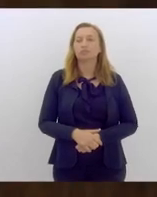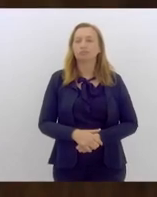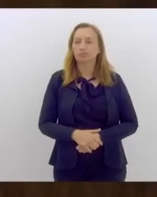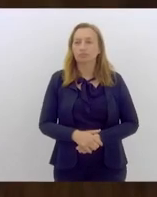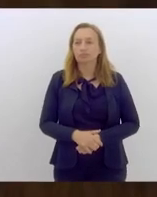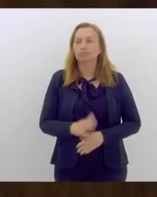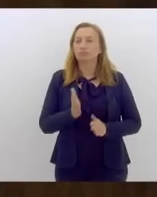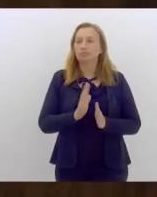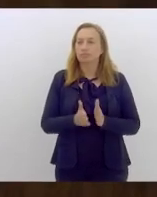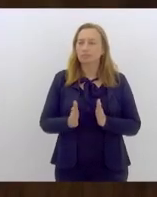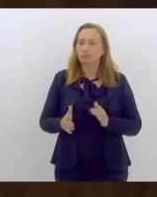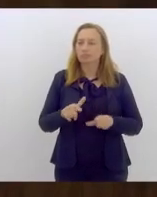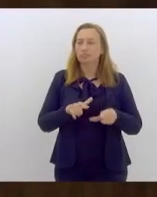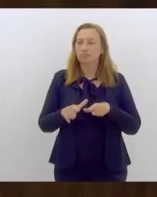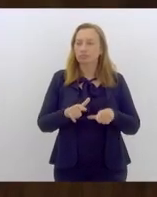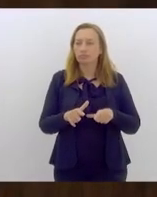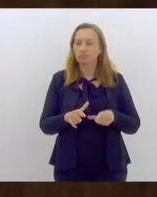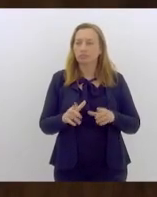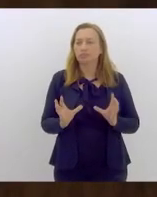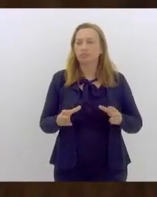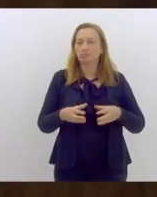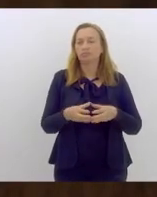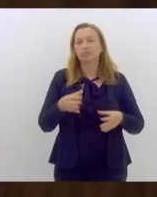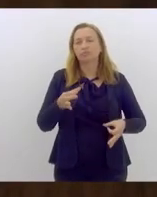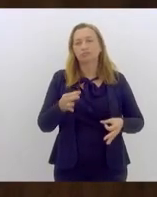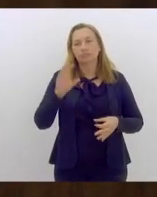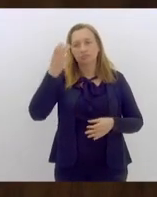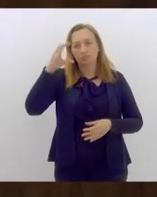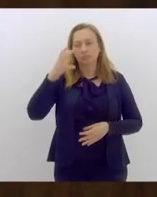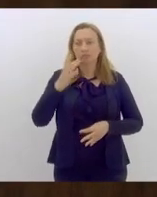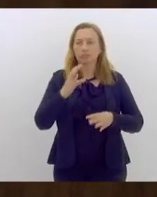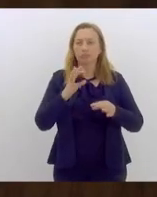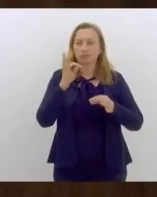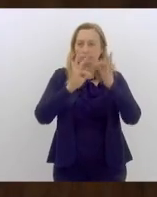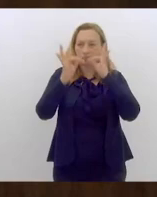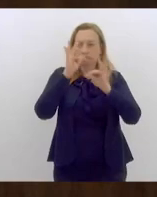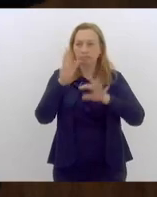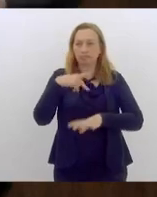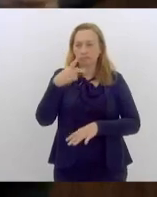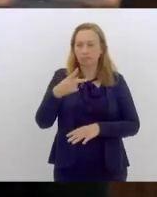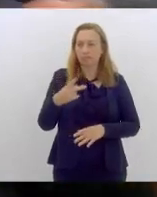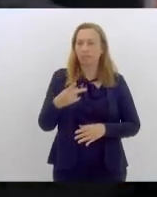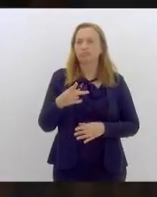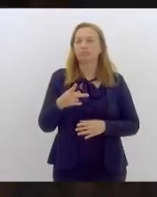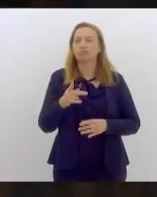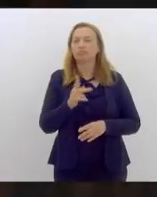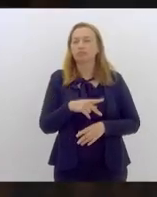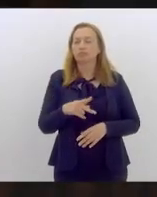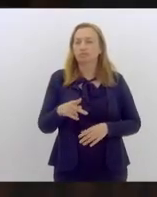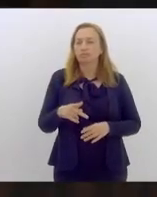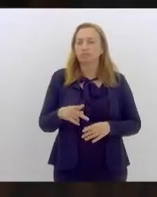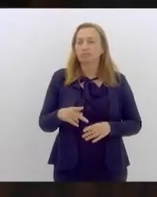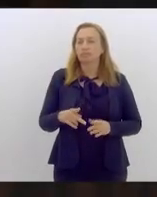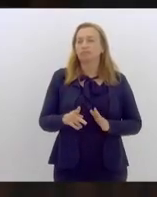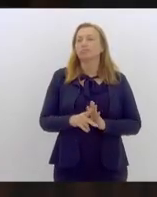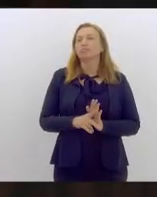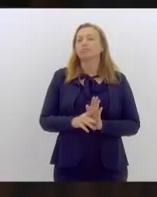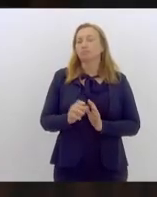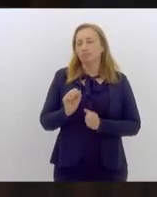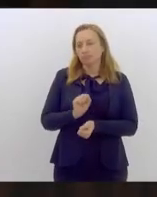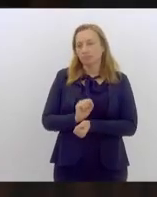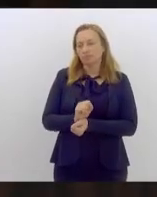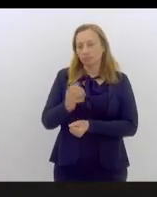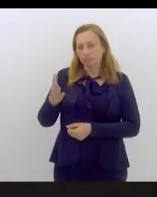preside os trabalhos. Obrigado. Para que a Comissão de Ciência e Tecnologia pudesse emitir parecer sobre esse projeto. Deferido, um minuto, por favor. Deputado Samuel Malafaia, pois